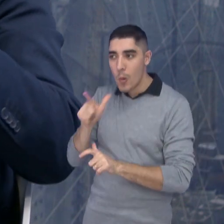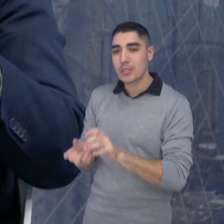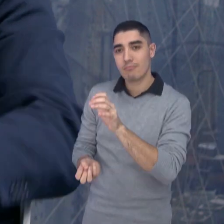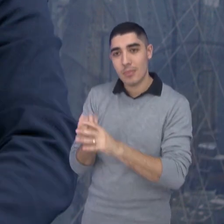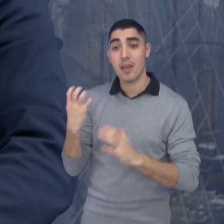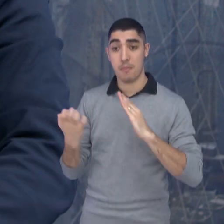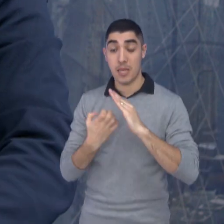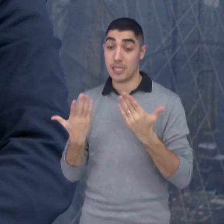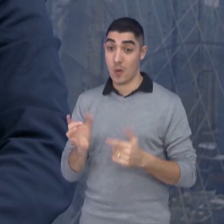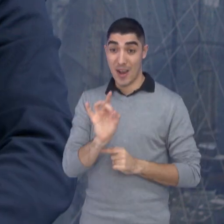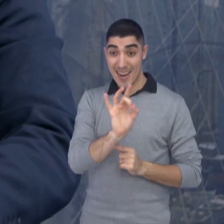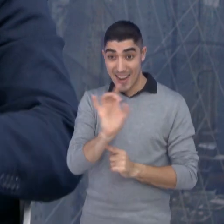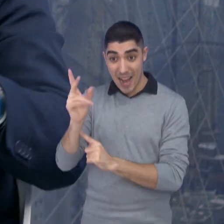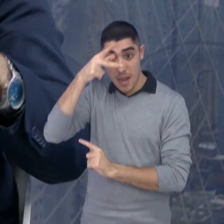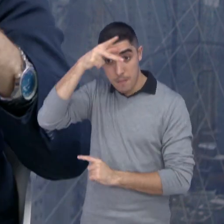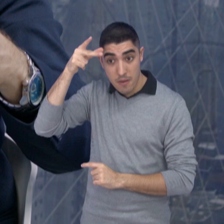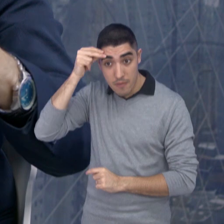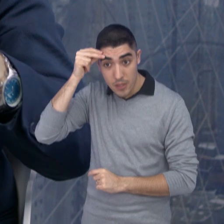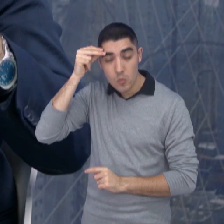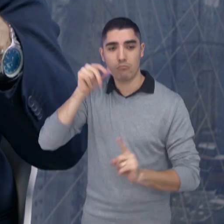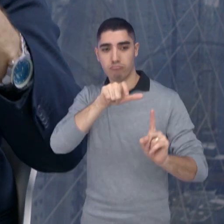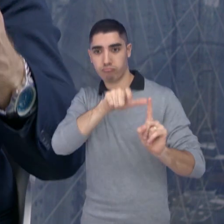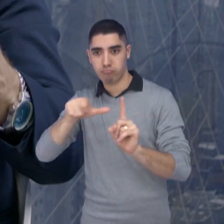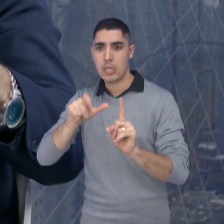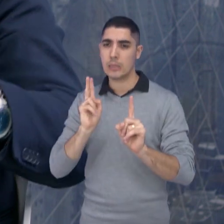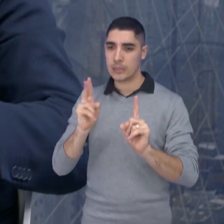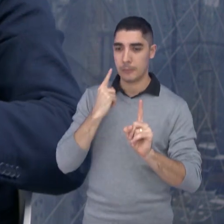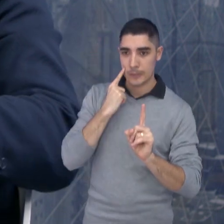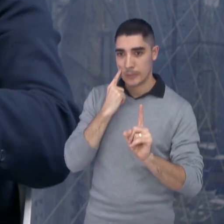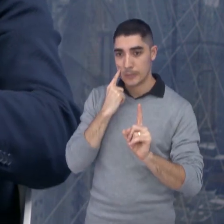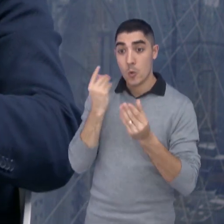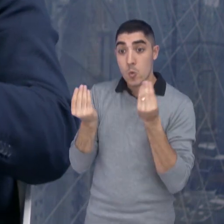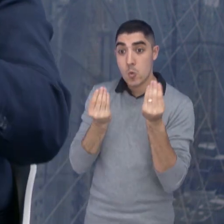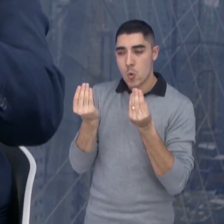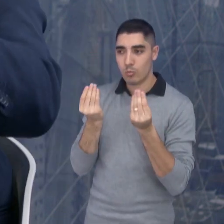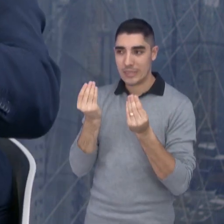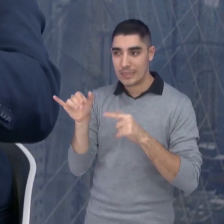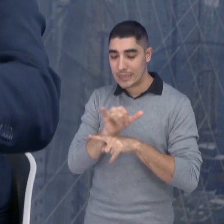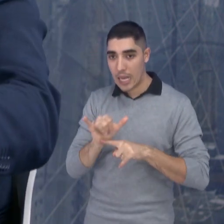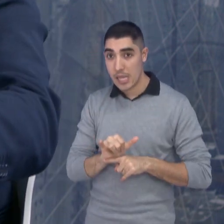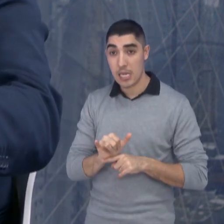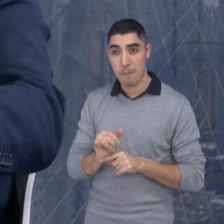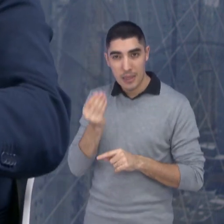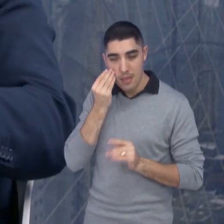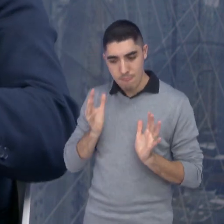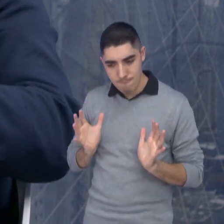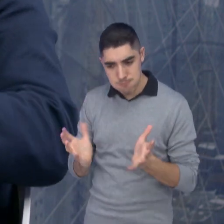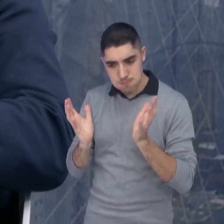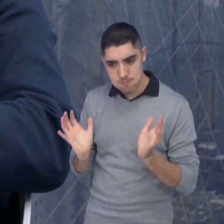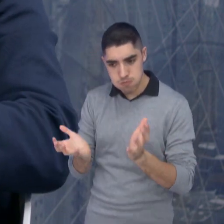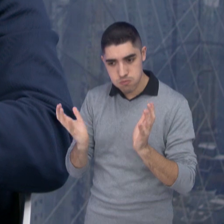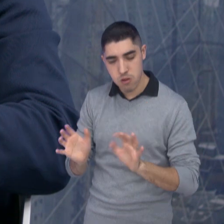prefeito, dentro da sua vocação, do seu olhar estratégico, visa criar condições para que as vocações, para que a iniciativa empreendedora na localidade